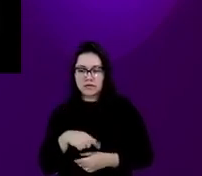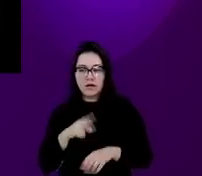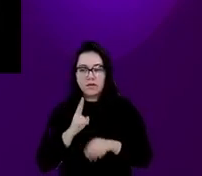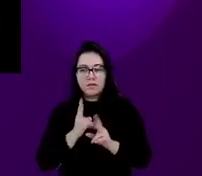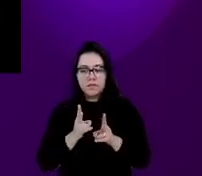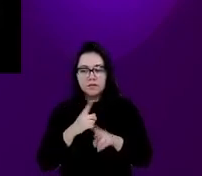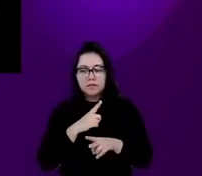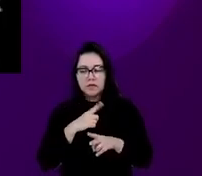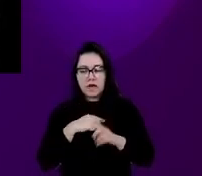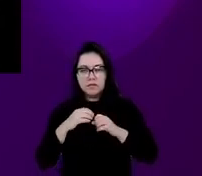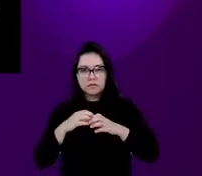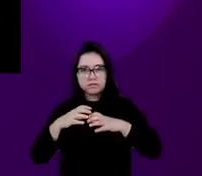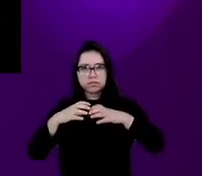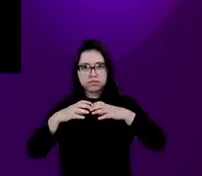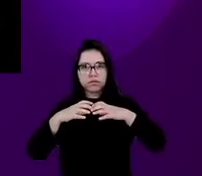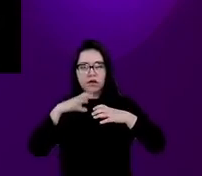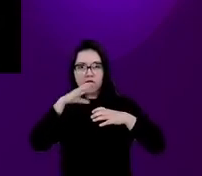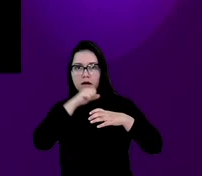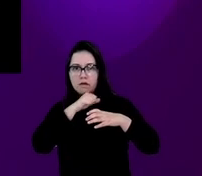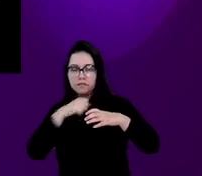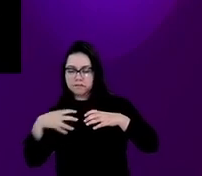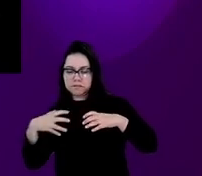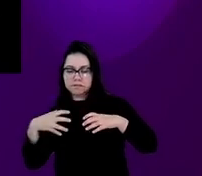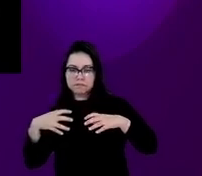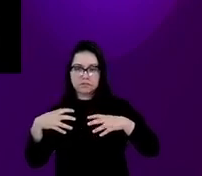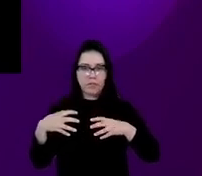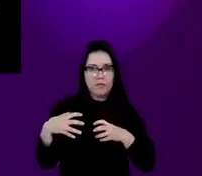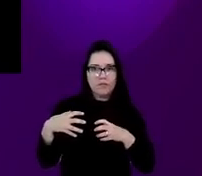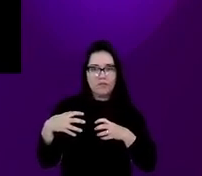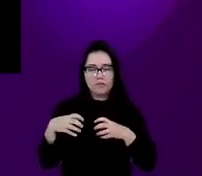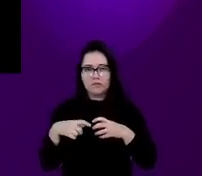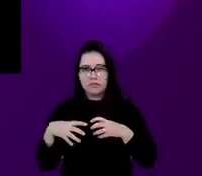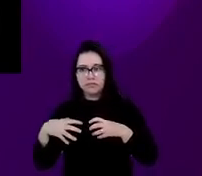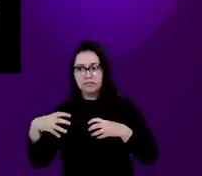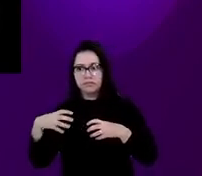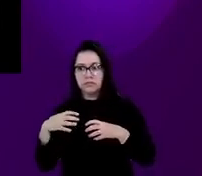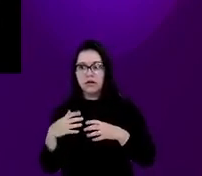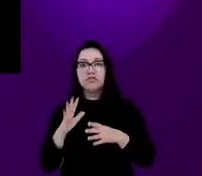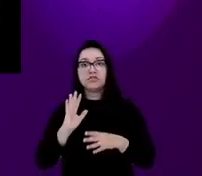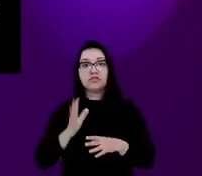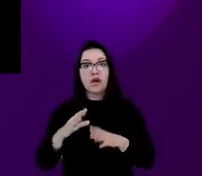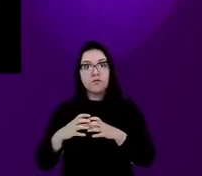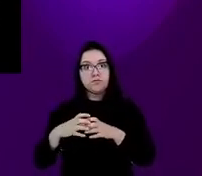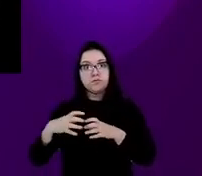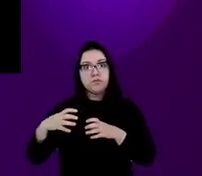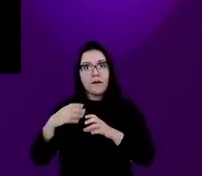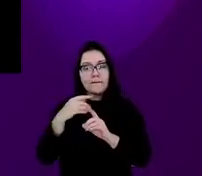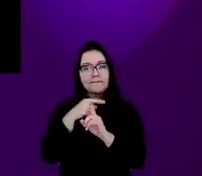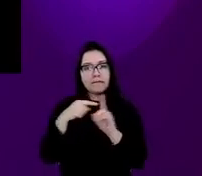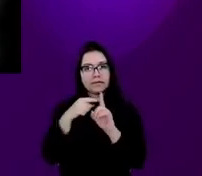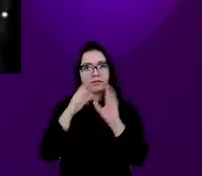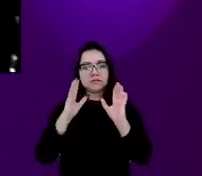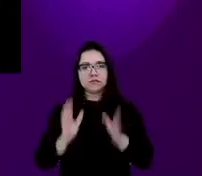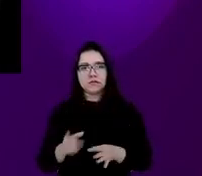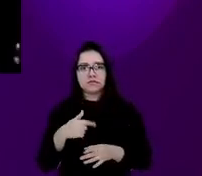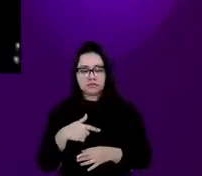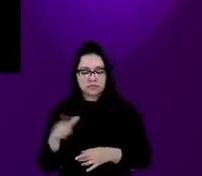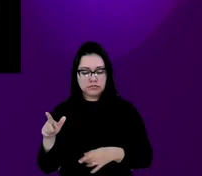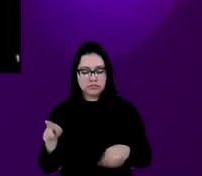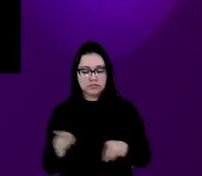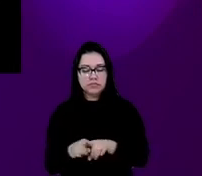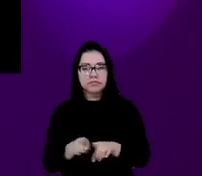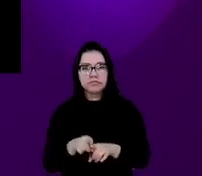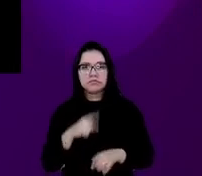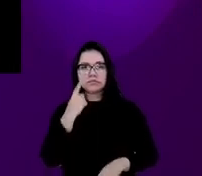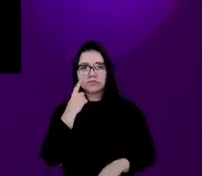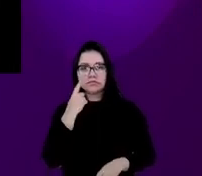enchimento mais rápido de um lado do que para o outro. Então, ele exatamente encheu praticamente metade do útero e na outra metade ele tem um enchimento mais lento. Ainda tem uma perfusão, vocês